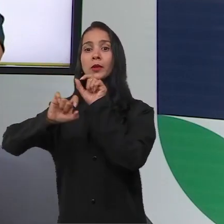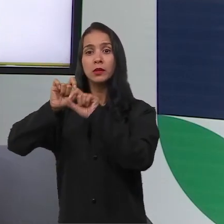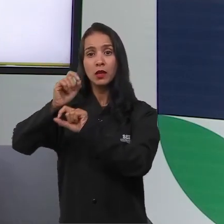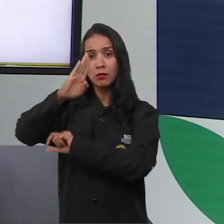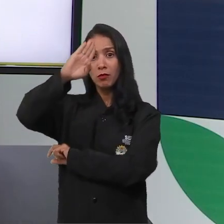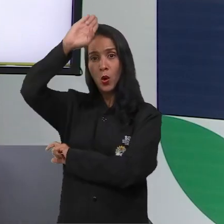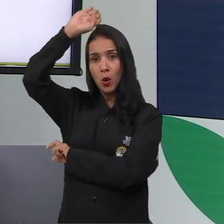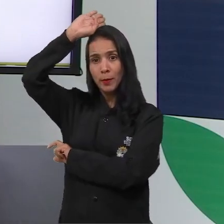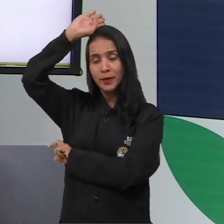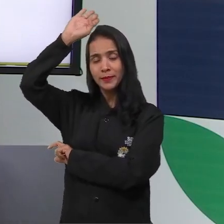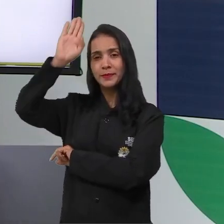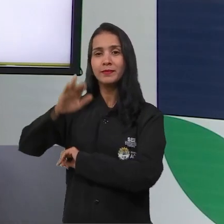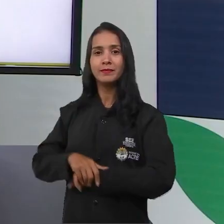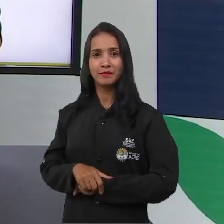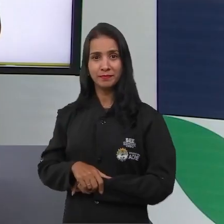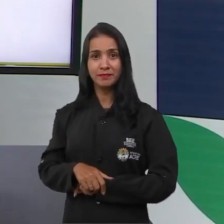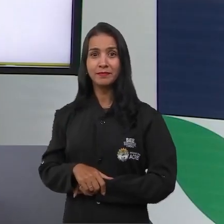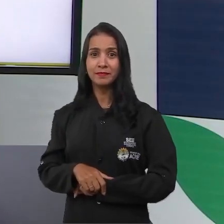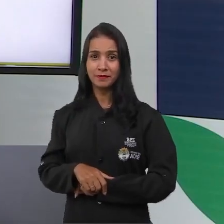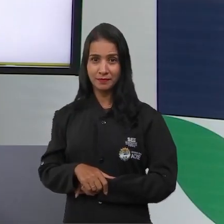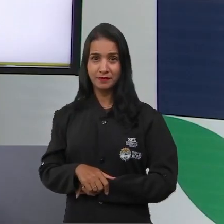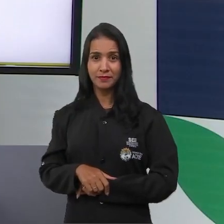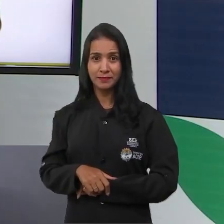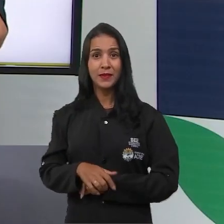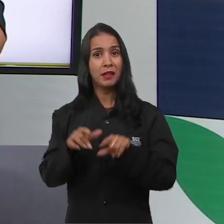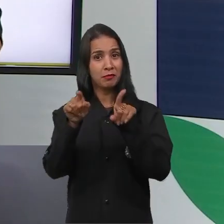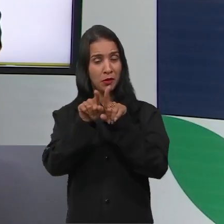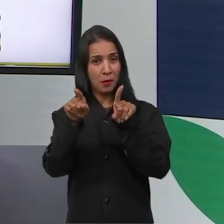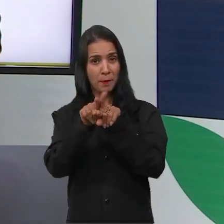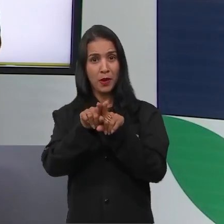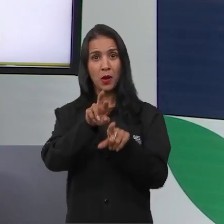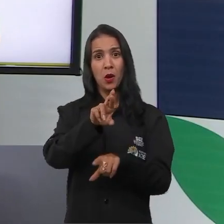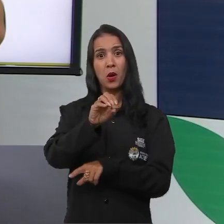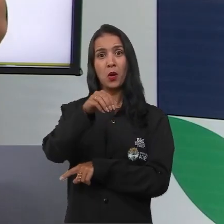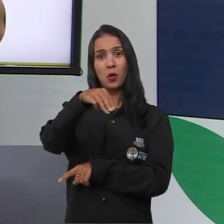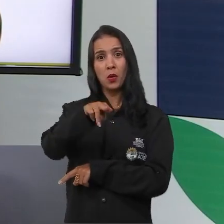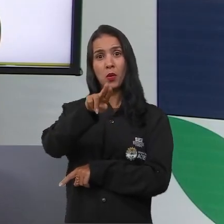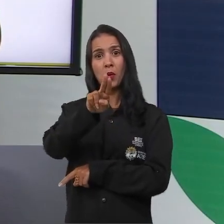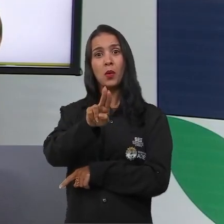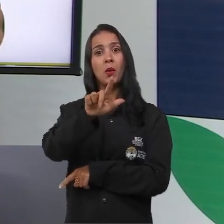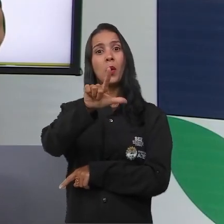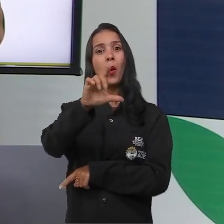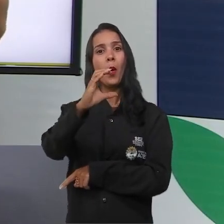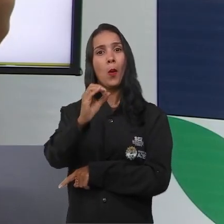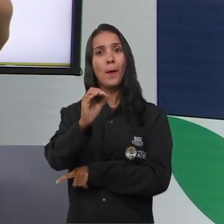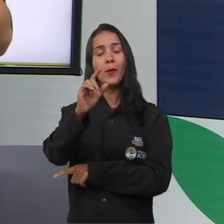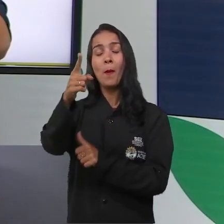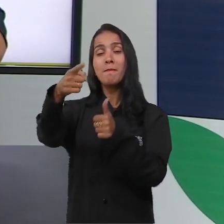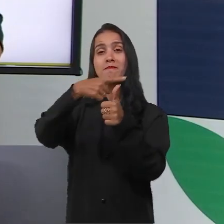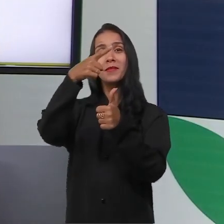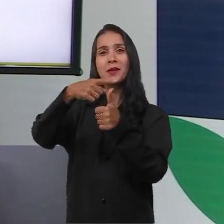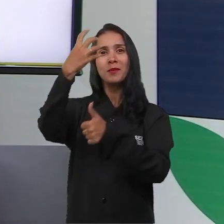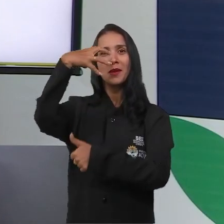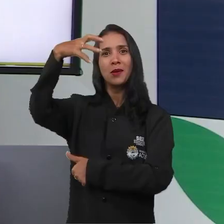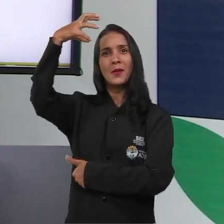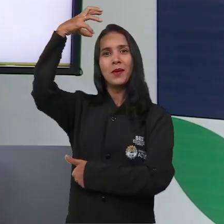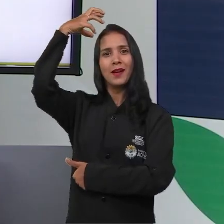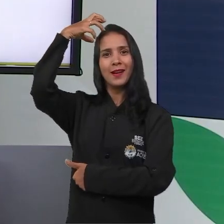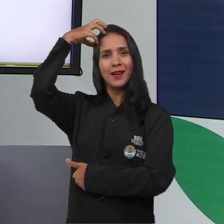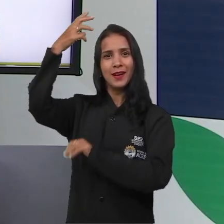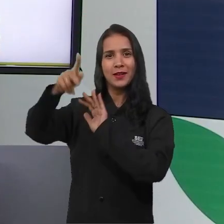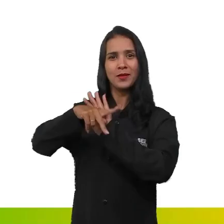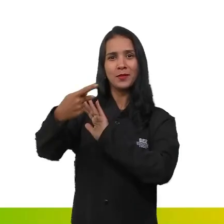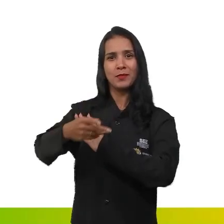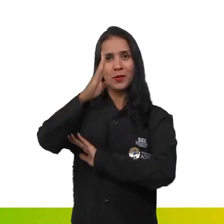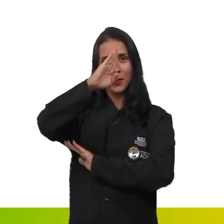Roma. Ok? E, inclusive Rômulo teria sido o primeiro rei de Roma,